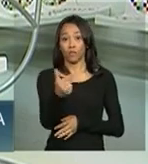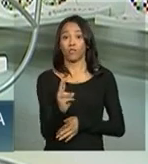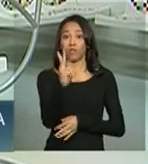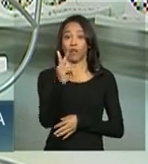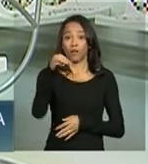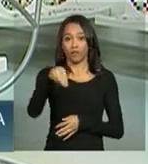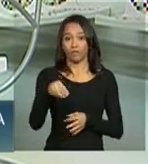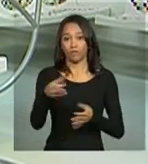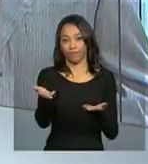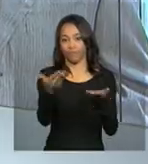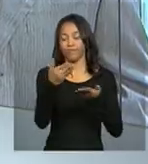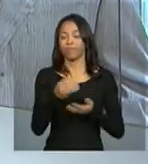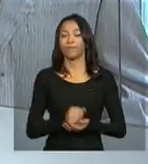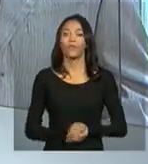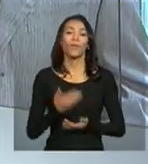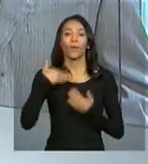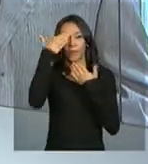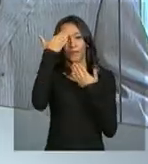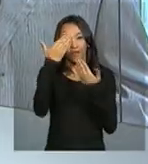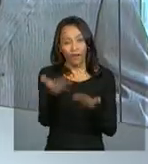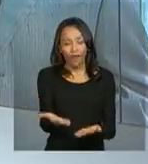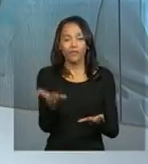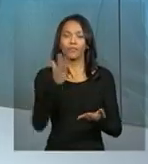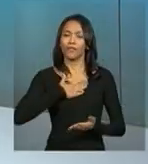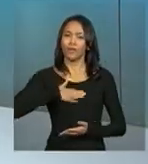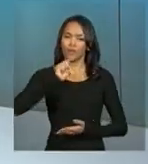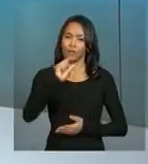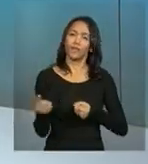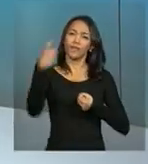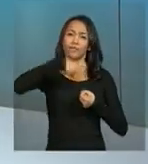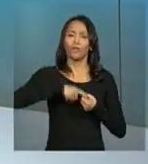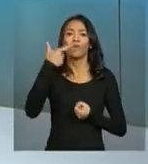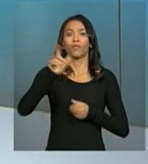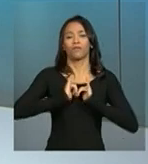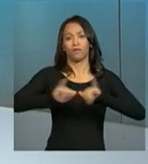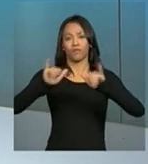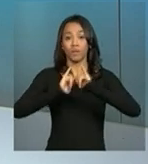Malu. Obrigada, Carandina. E daqui a pouco a gente volta com